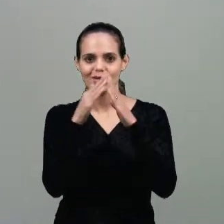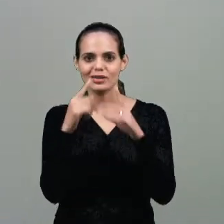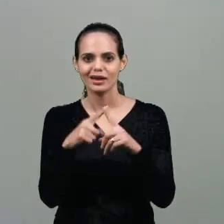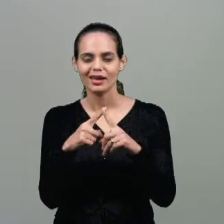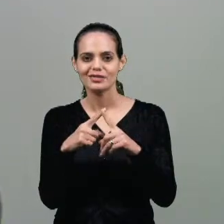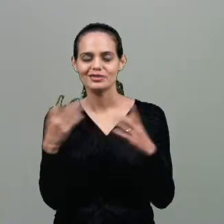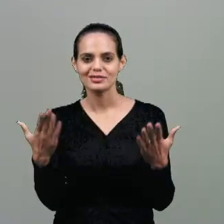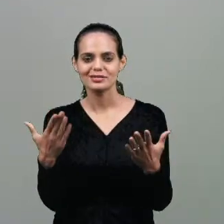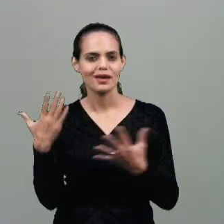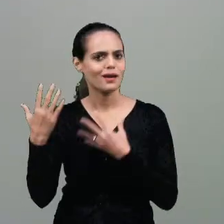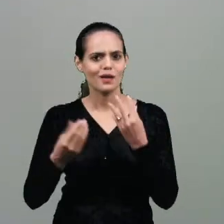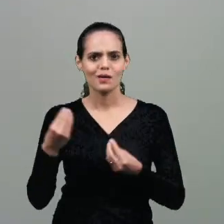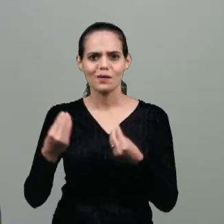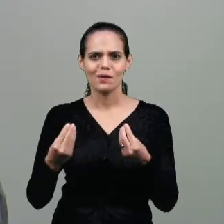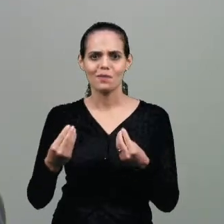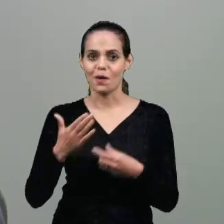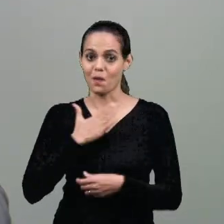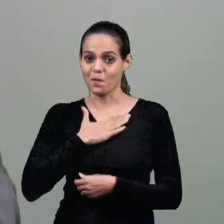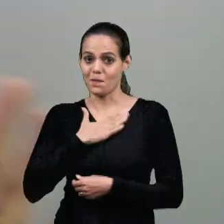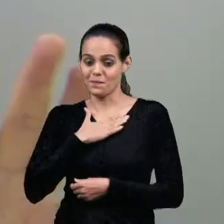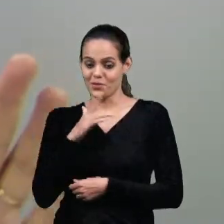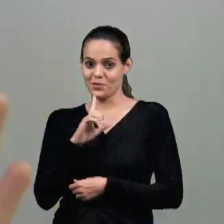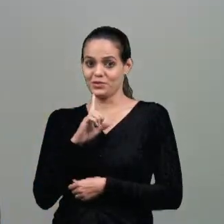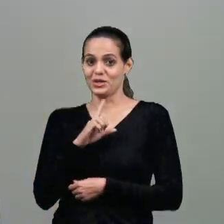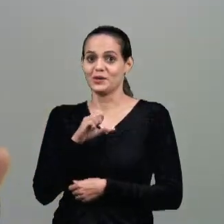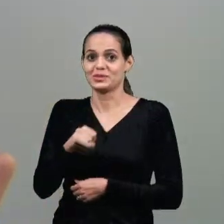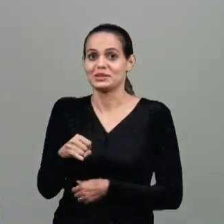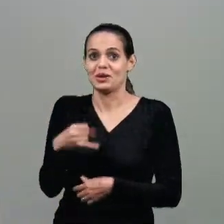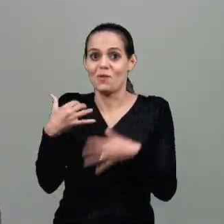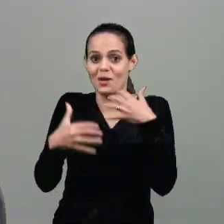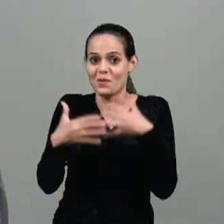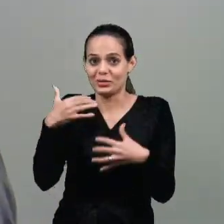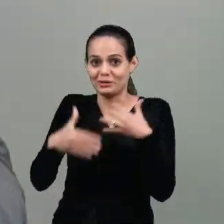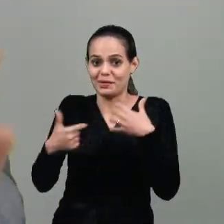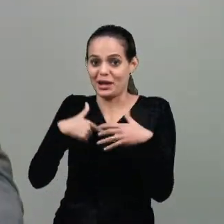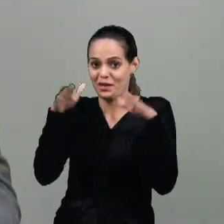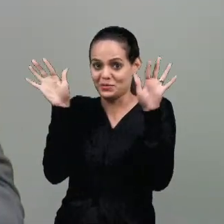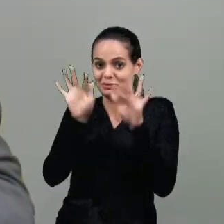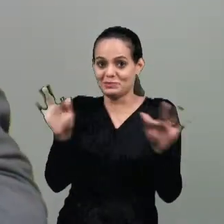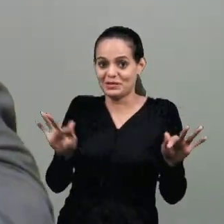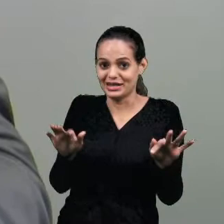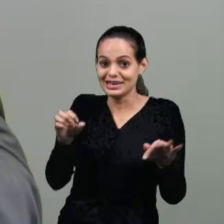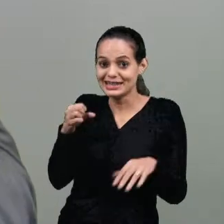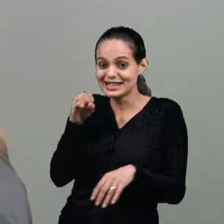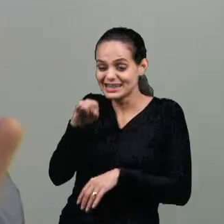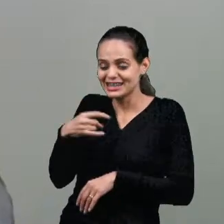Bom, não conta comigo, porque eu, se não atrapalhar, já estou feliz, né? Se não atrapalhar o